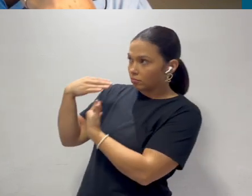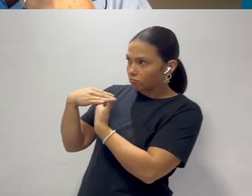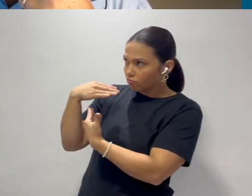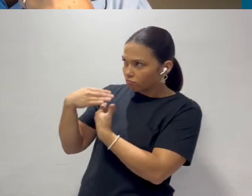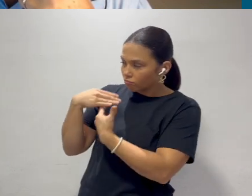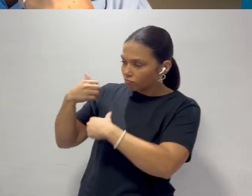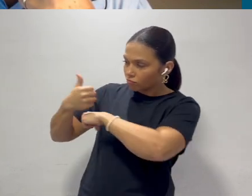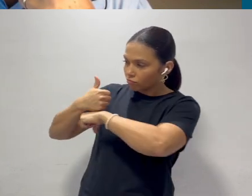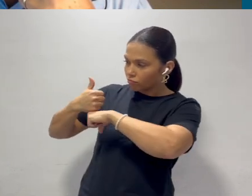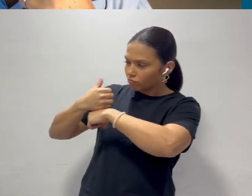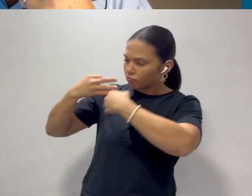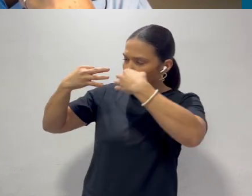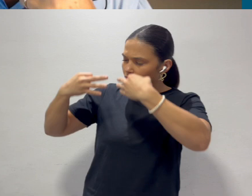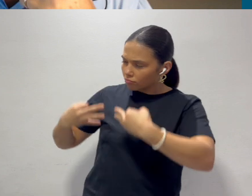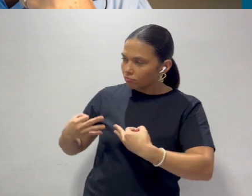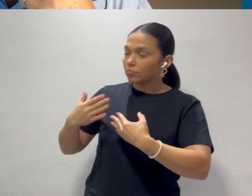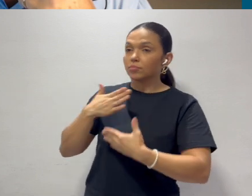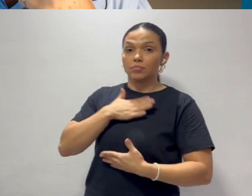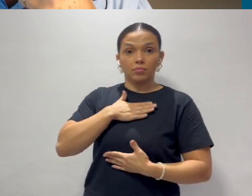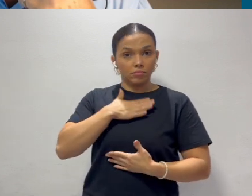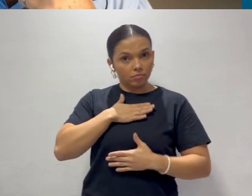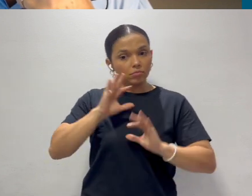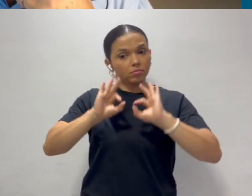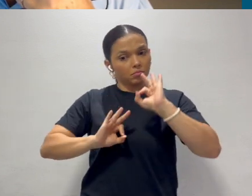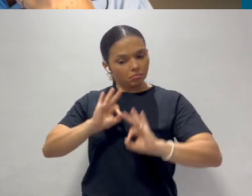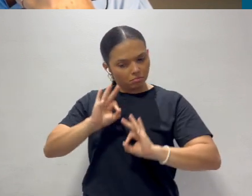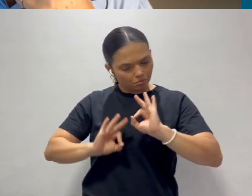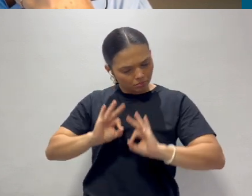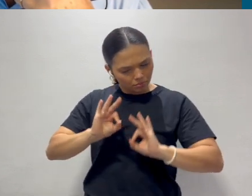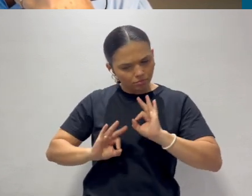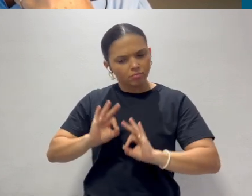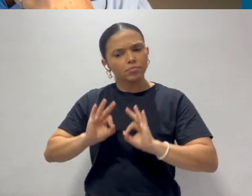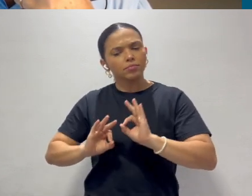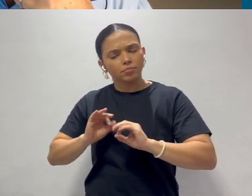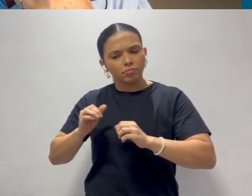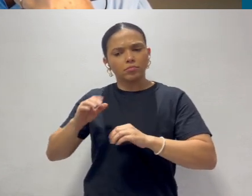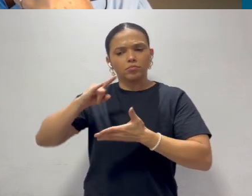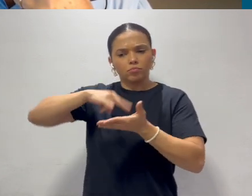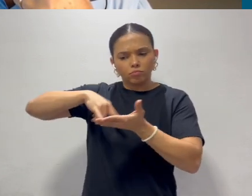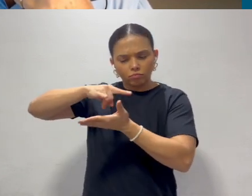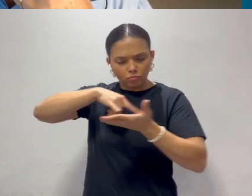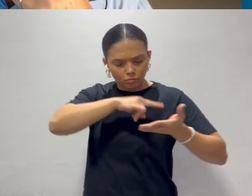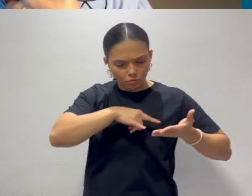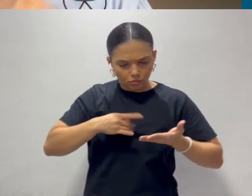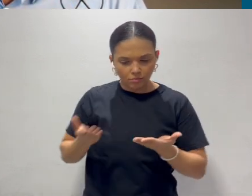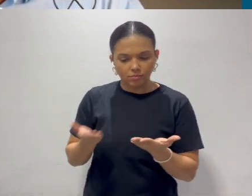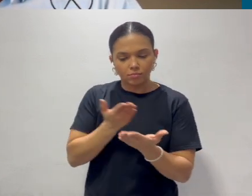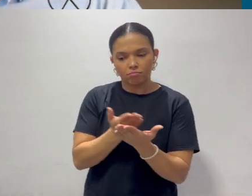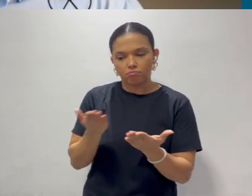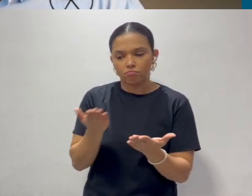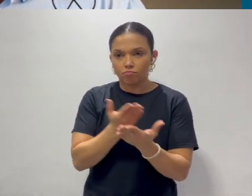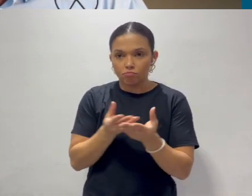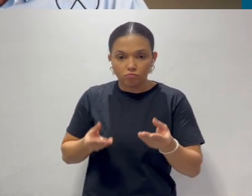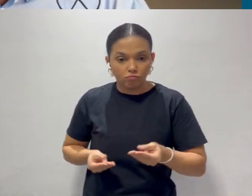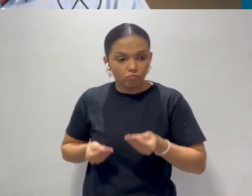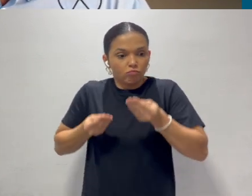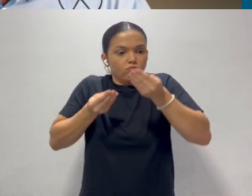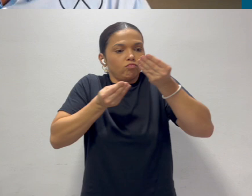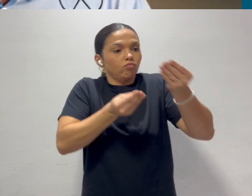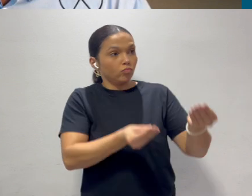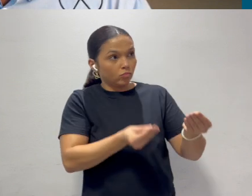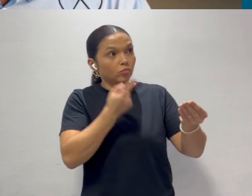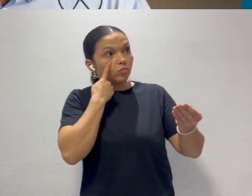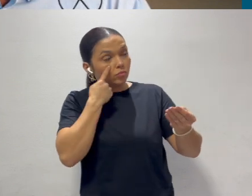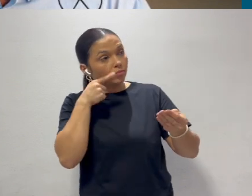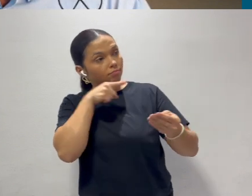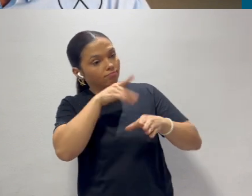bem orientado, você precisa, eu procuro, eu mesmo organizo a documentação que o cliente tem que apresentar no dia da perícia. O